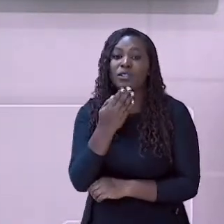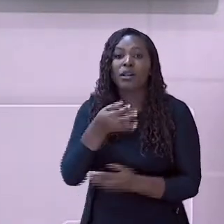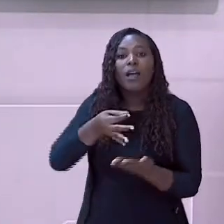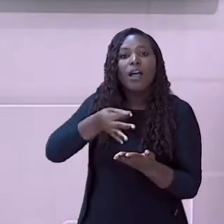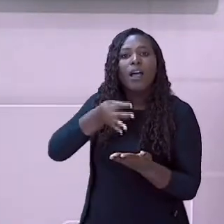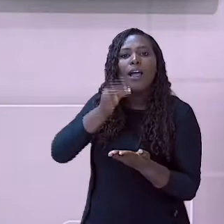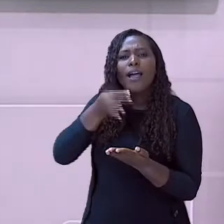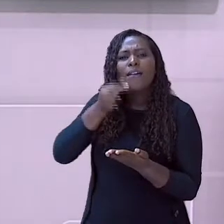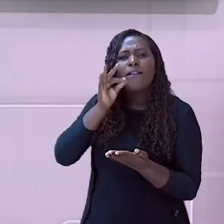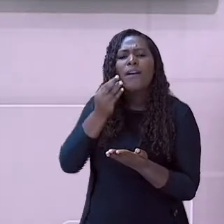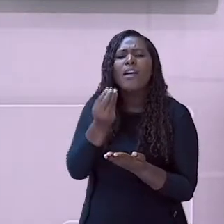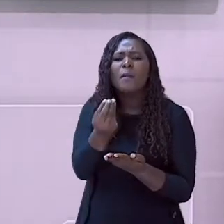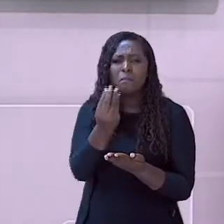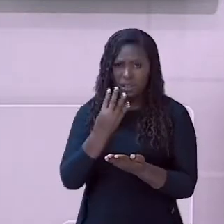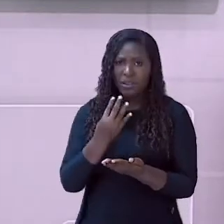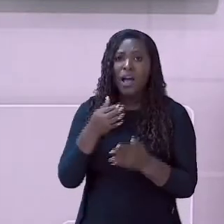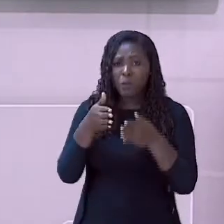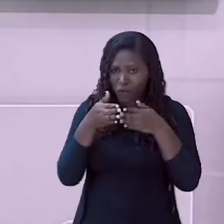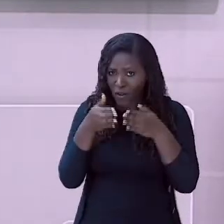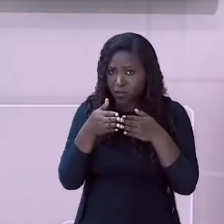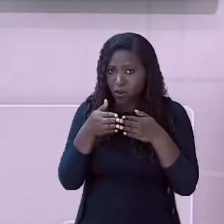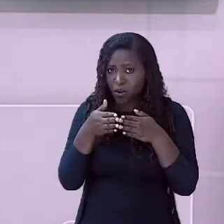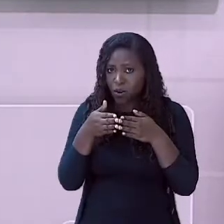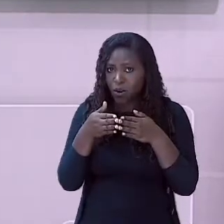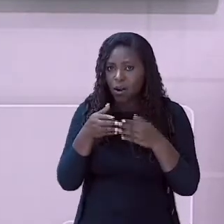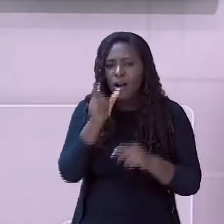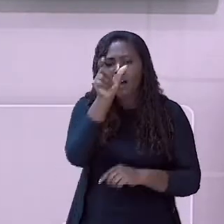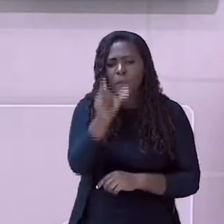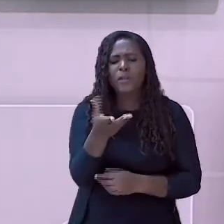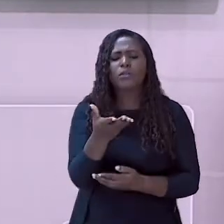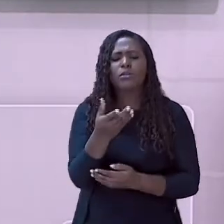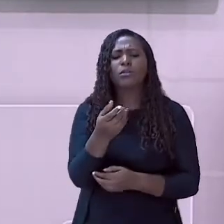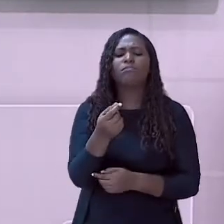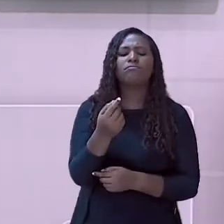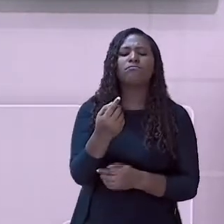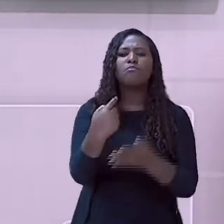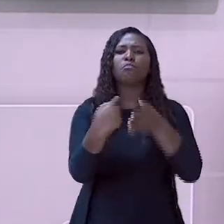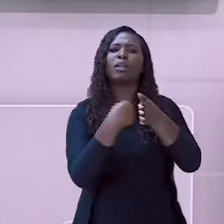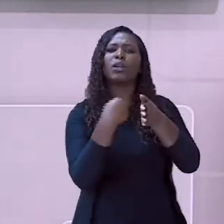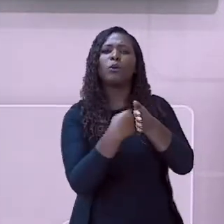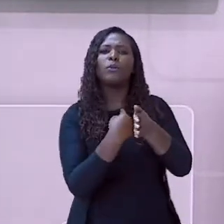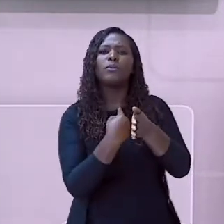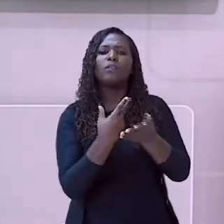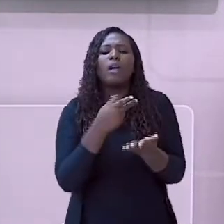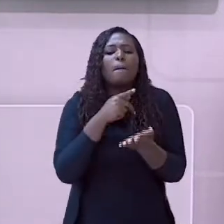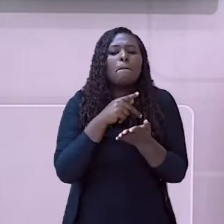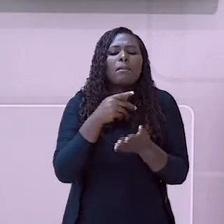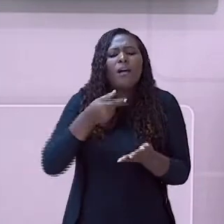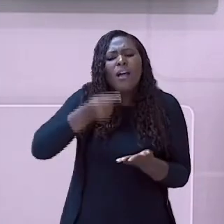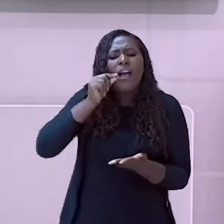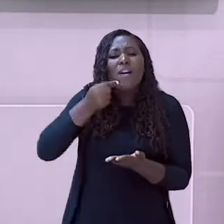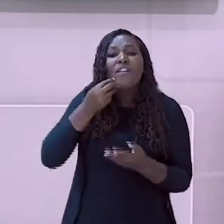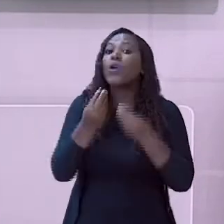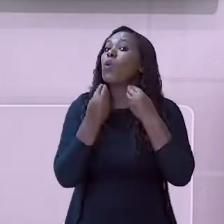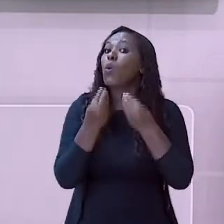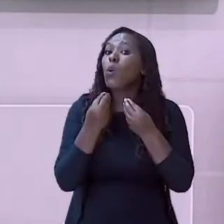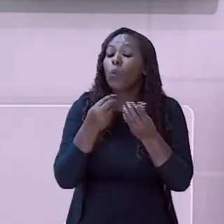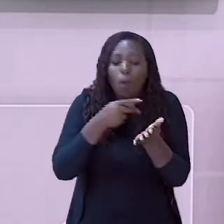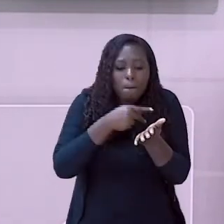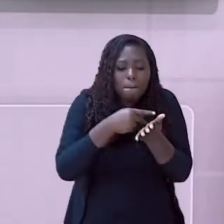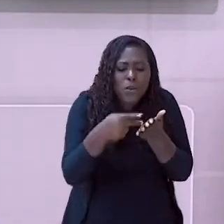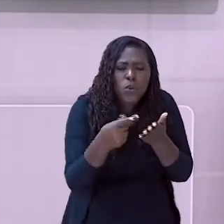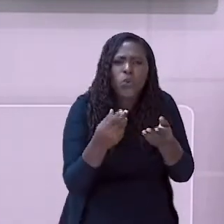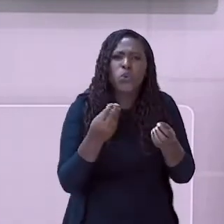um café. E a moça prontamente nos pergunta: café puro, sem açúcar? Com açúcar,